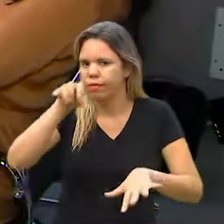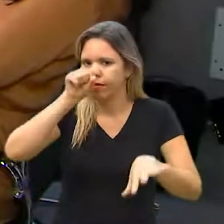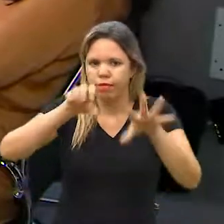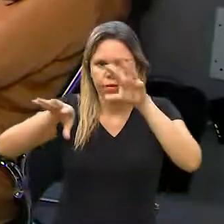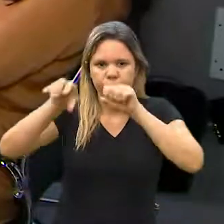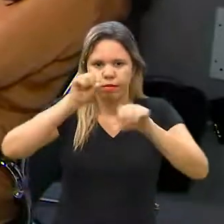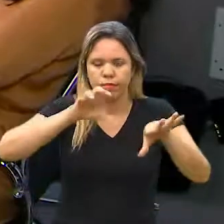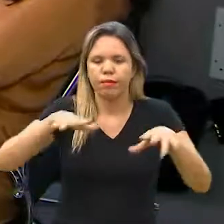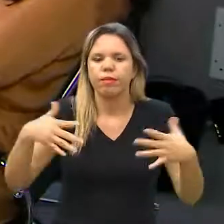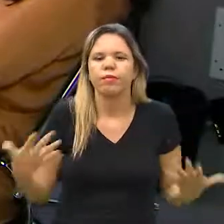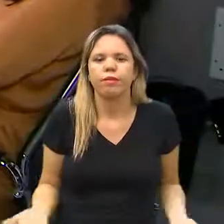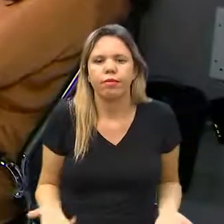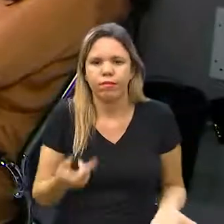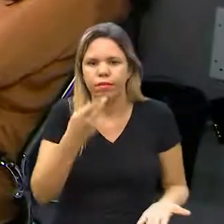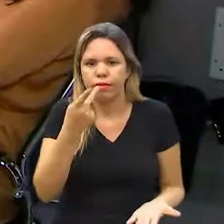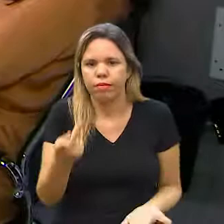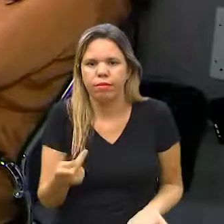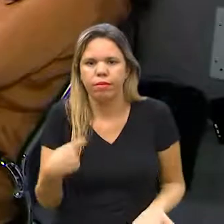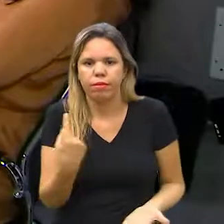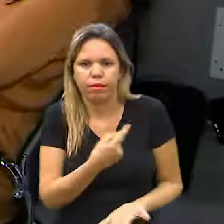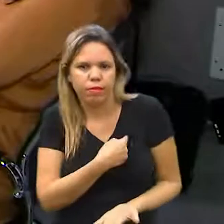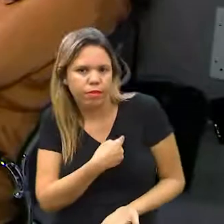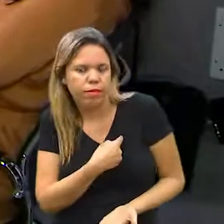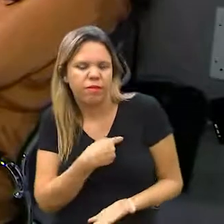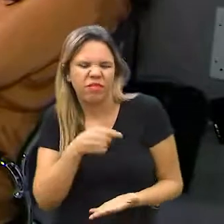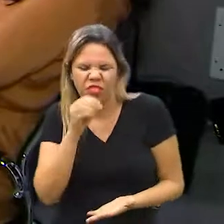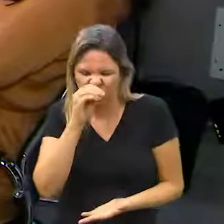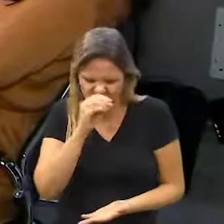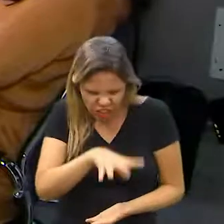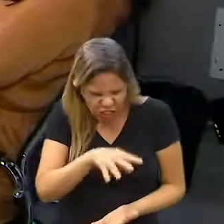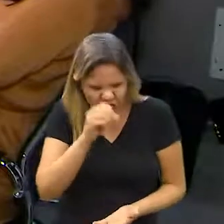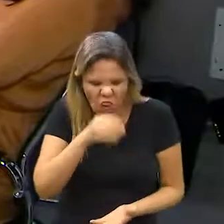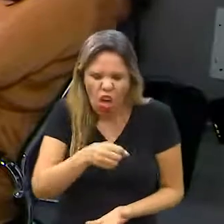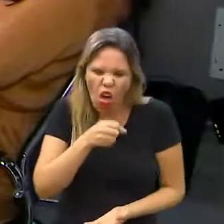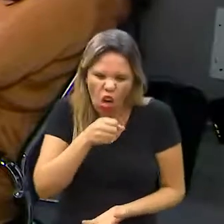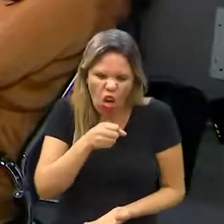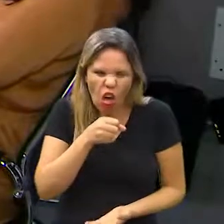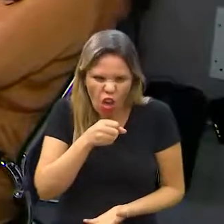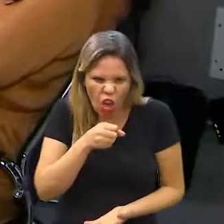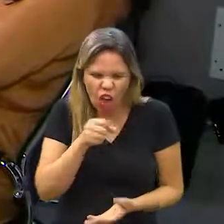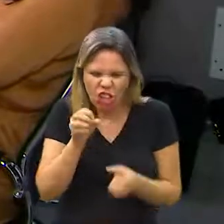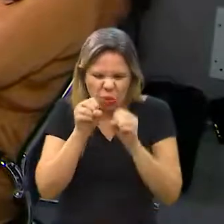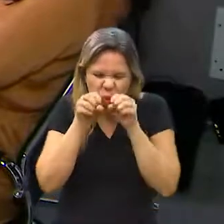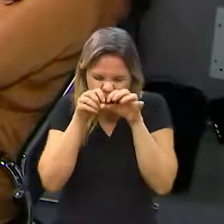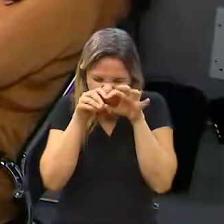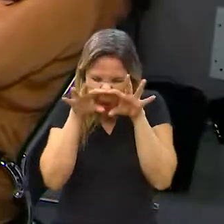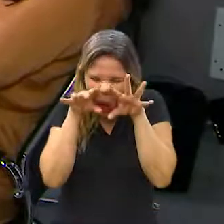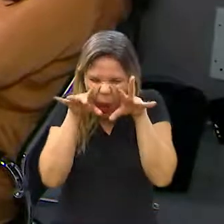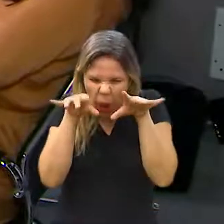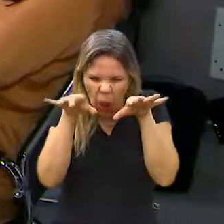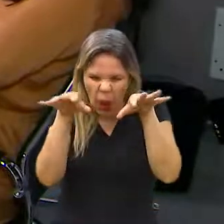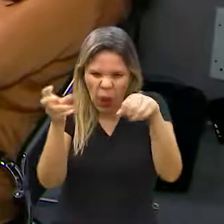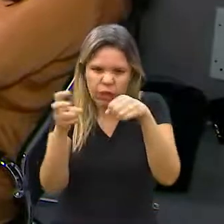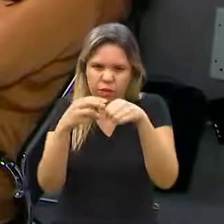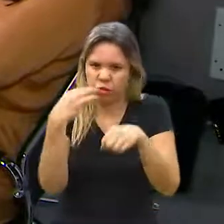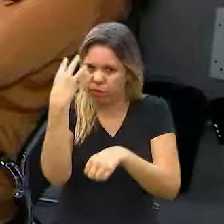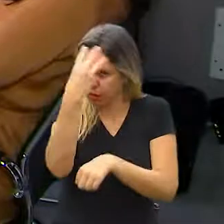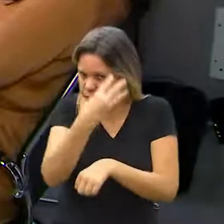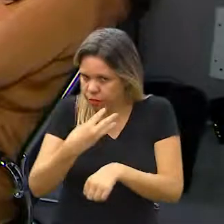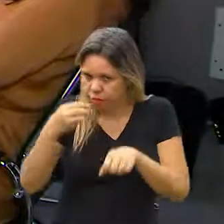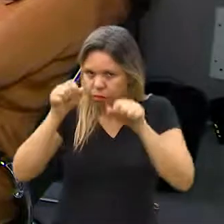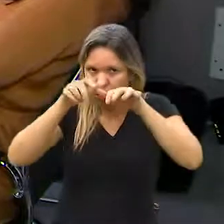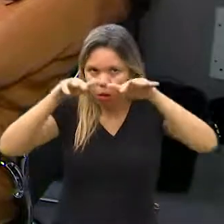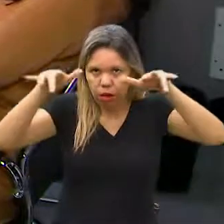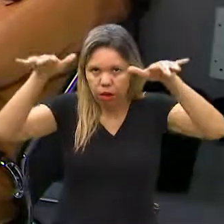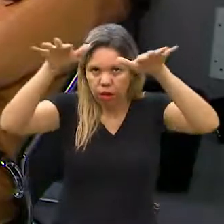pelo ar então quando a gente fala quando a gente espirra quando a gente tosse muitas partículas virais elas ficam até 3:00